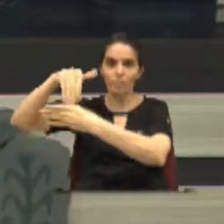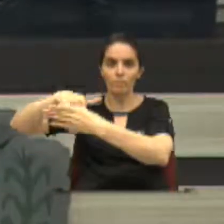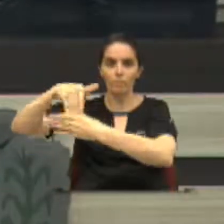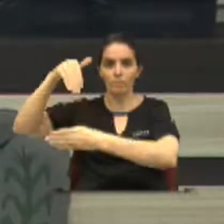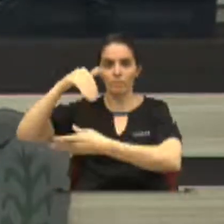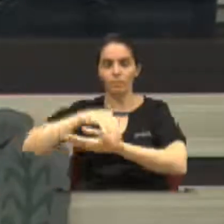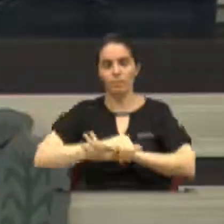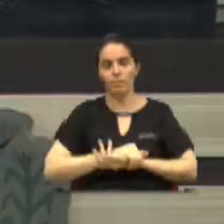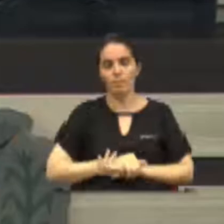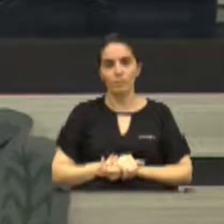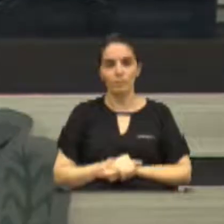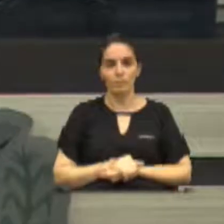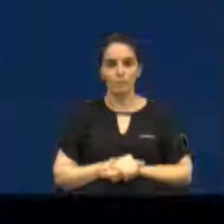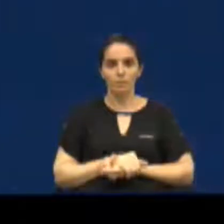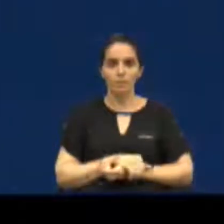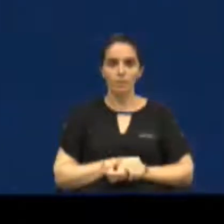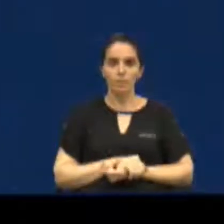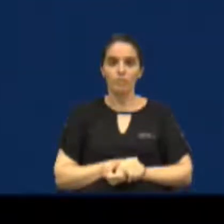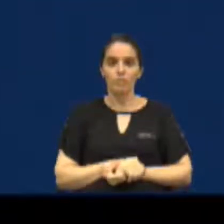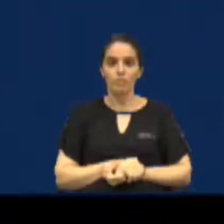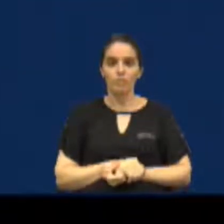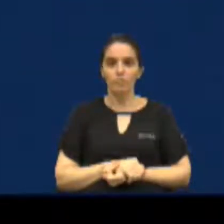vereadores.